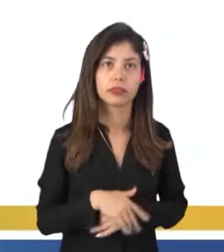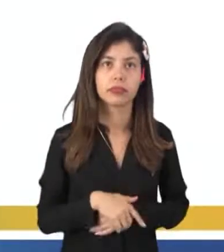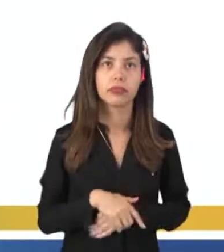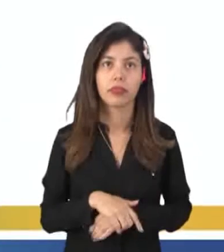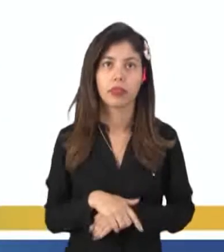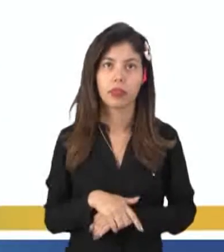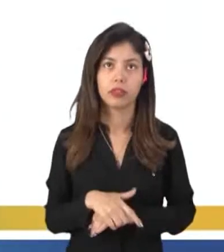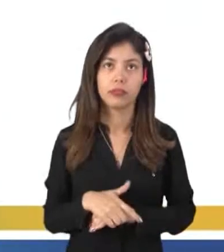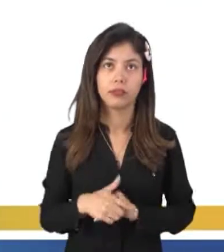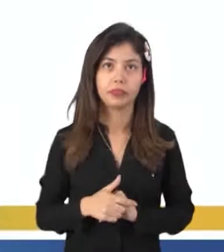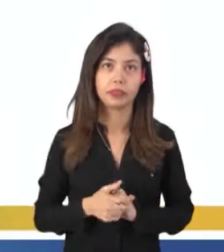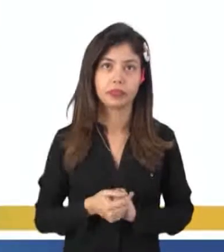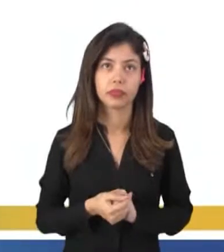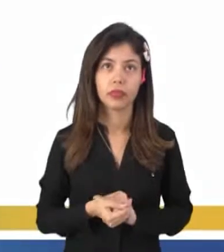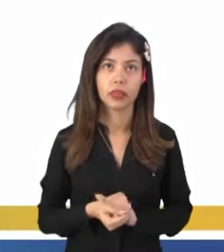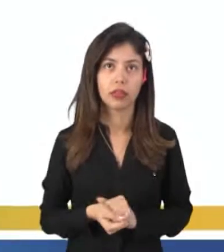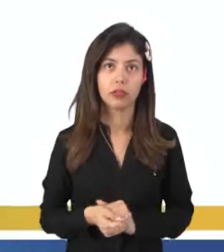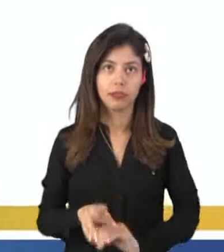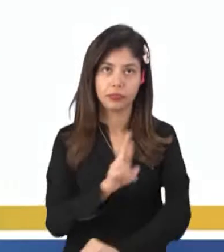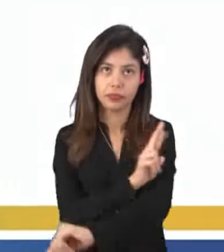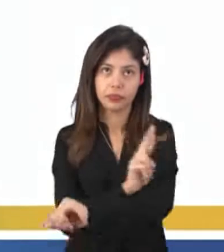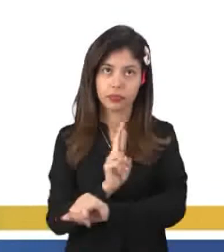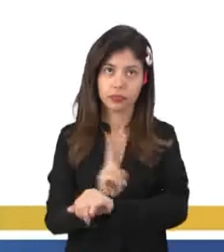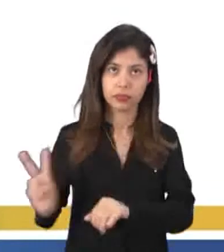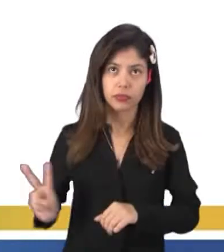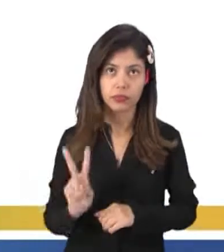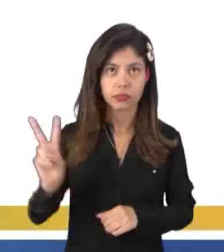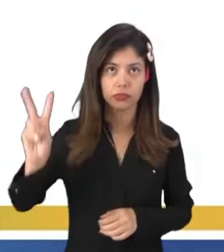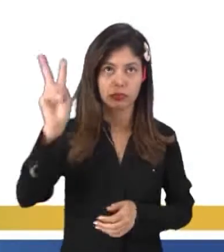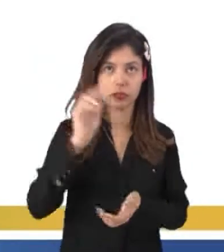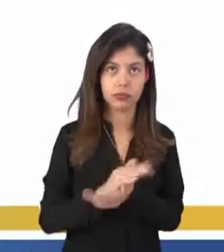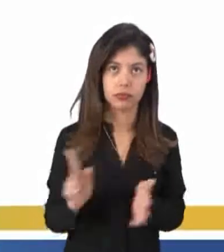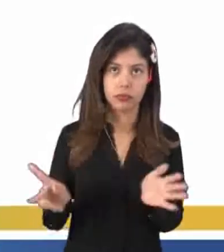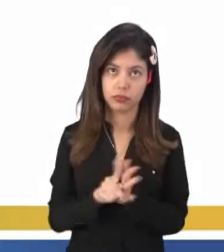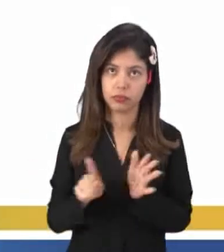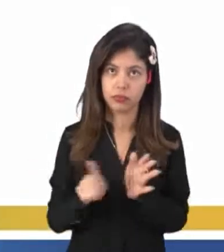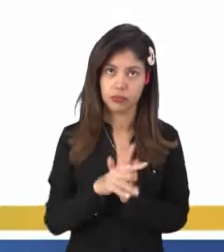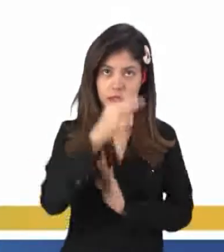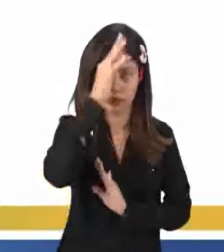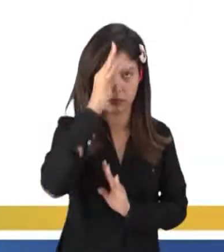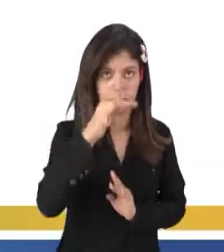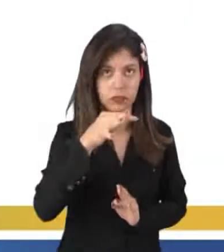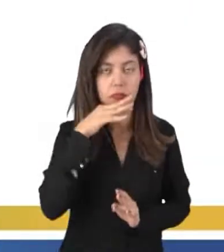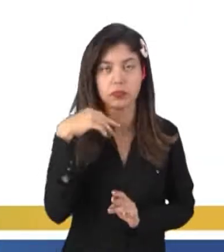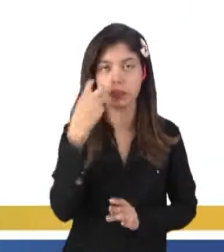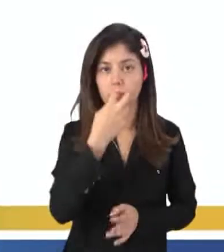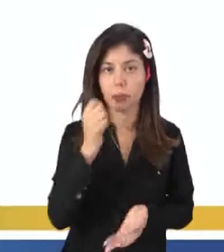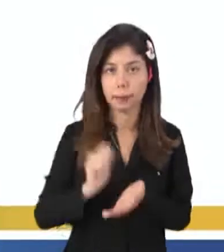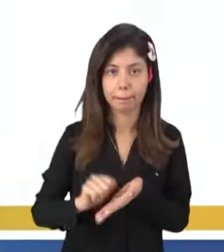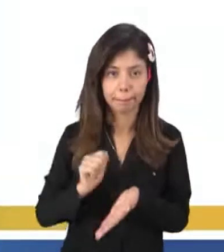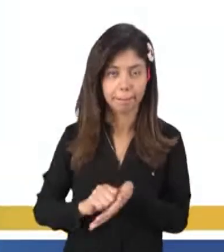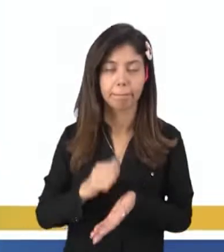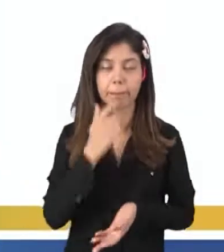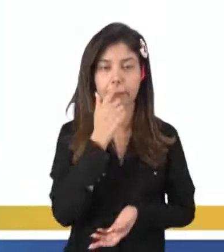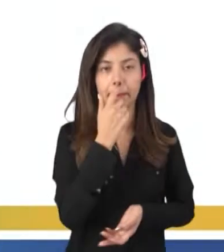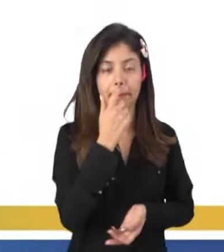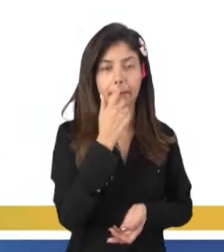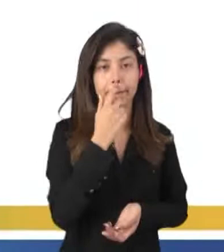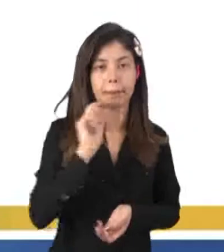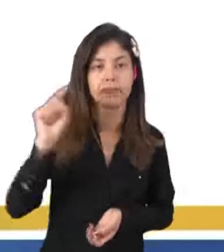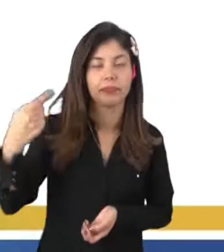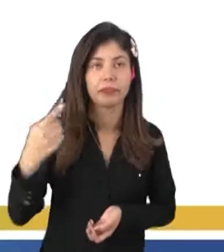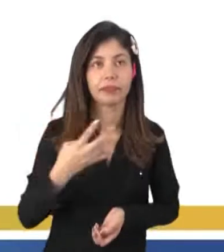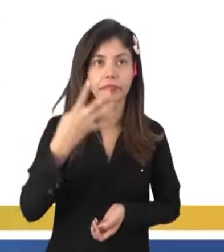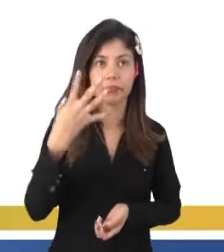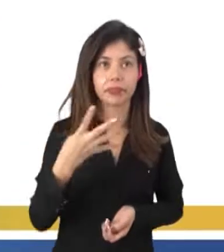tradições orais, há religiões que valorizam mais das suas tradições orais do que tradições escritas, né? Então, lá no